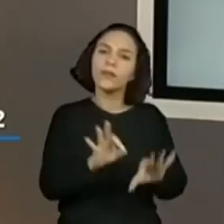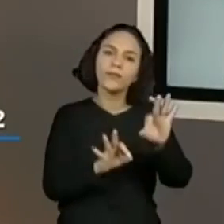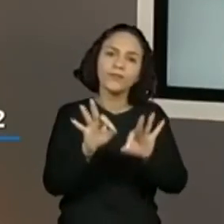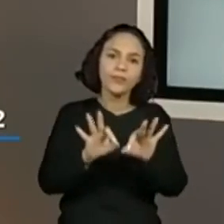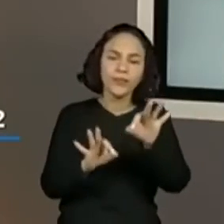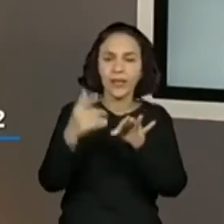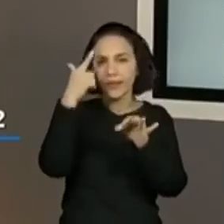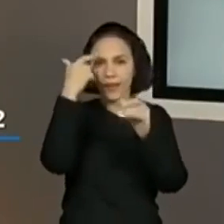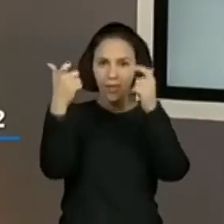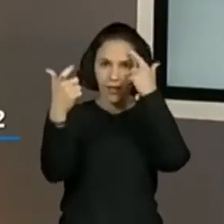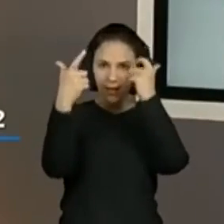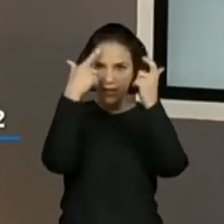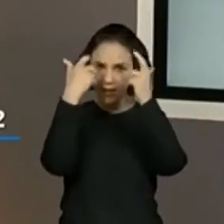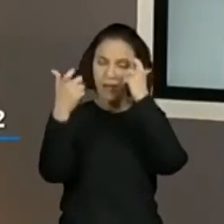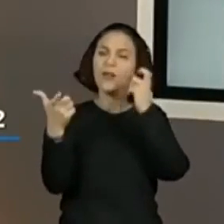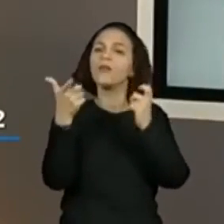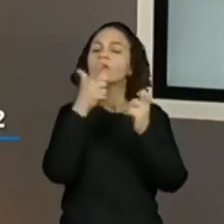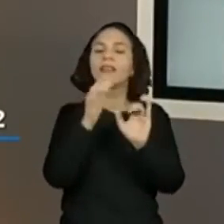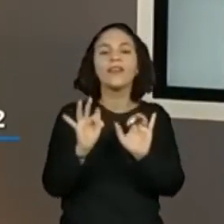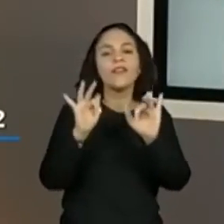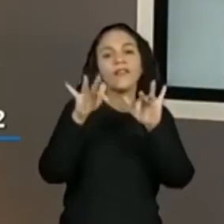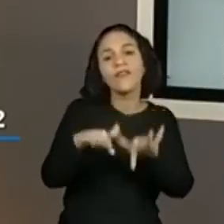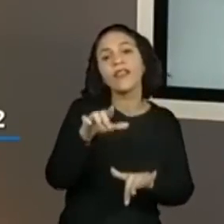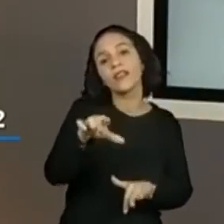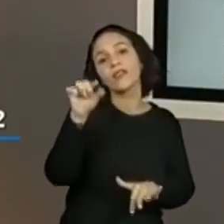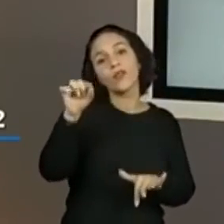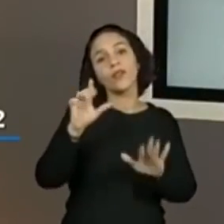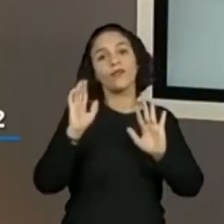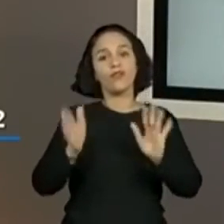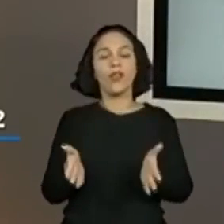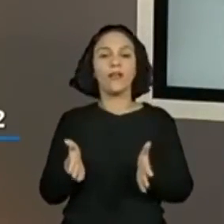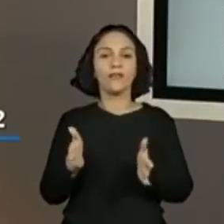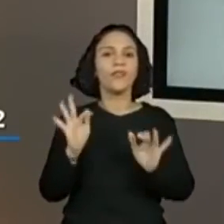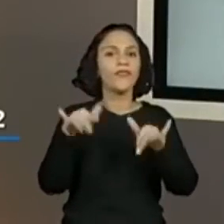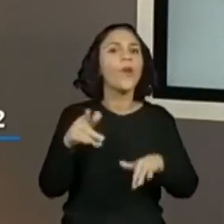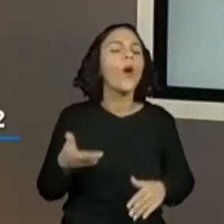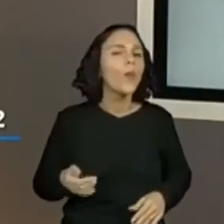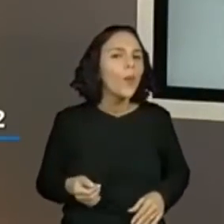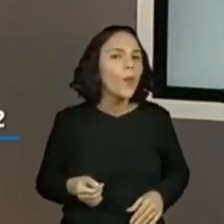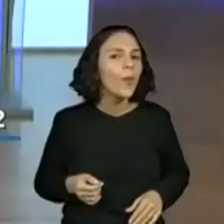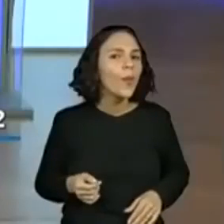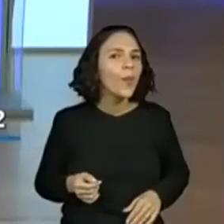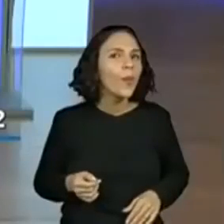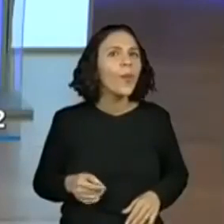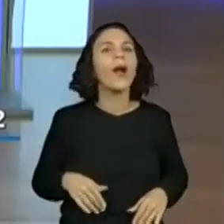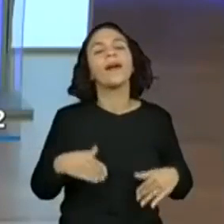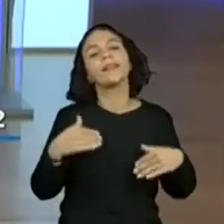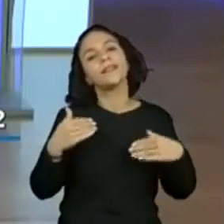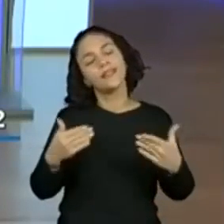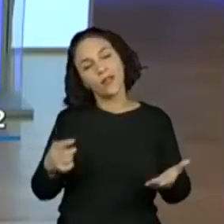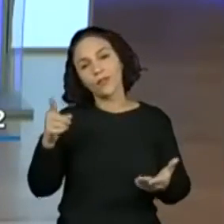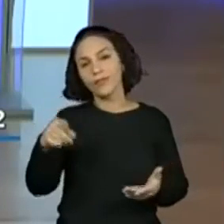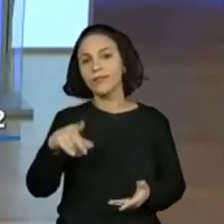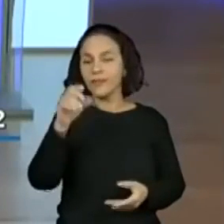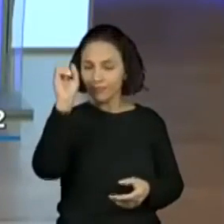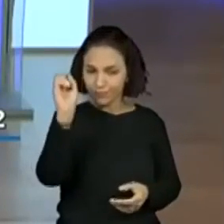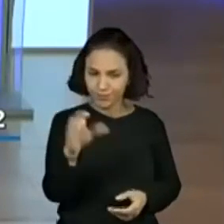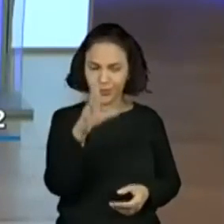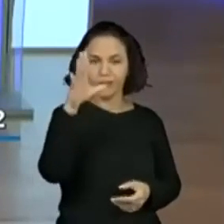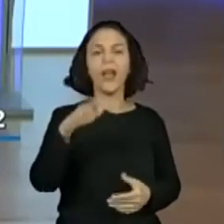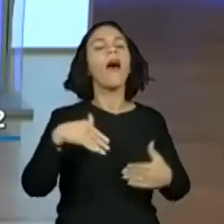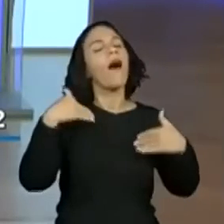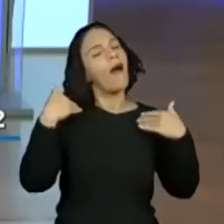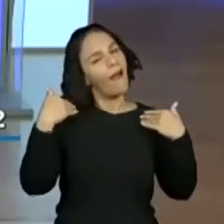essa ideia para chegar no final que a gente escolheu. Qual é o nosso final? Então, já que ele usou a magia, aí